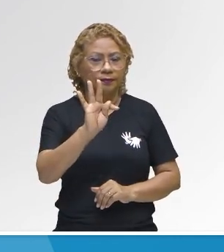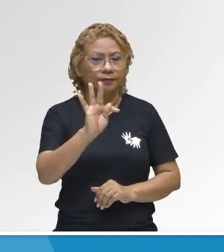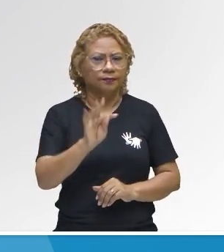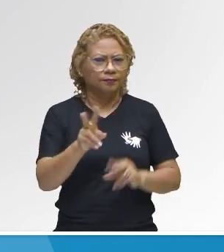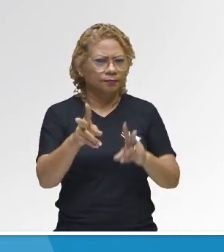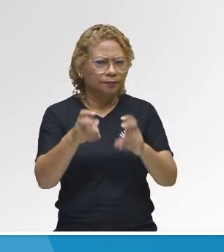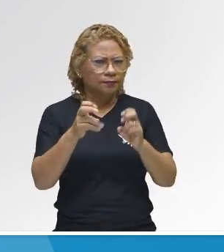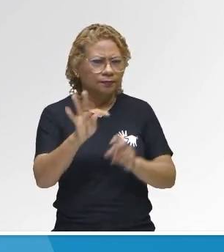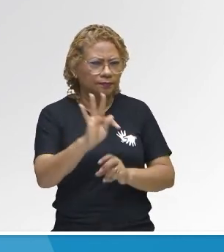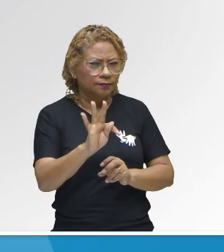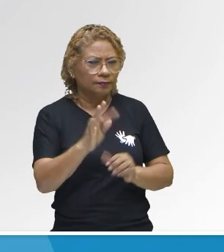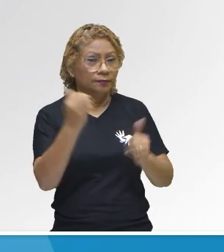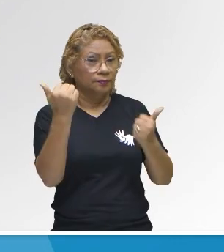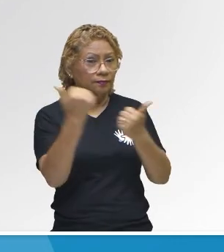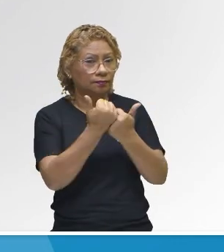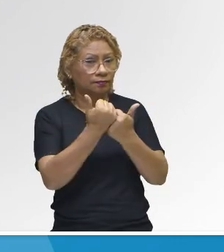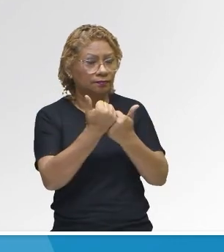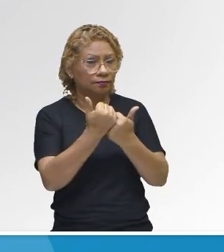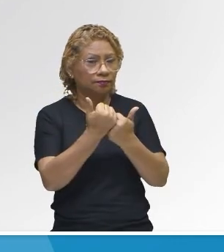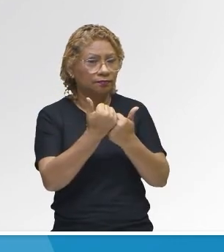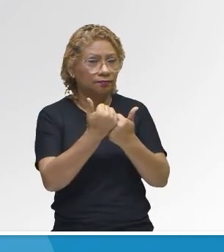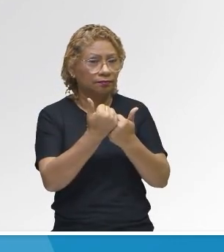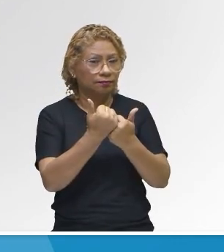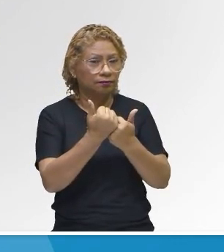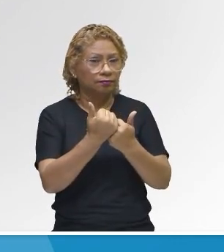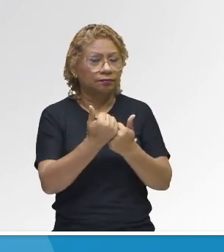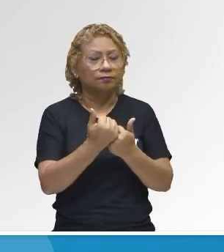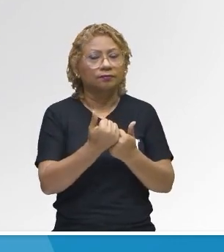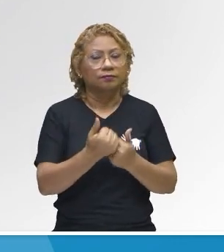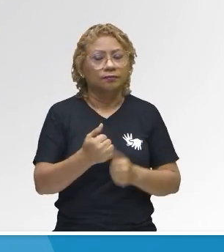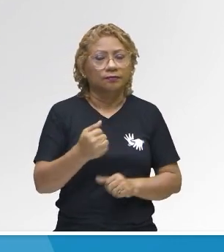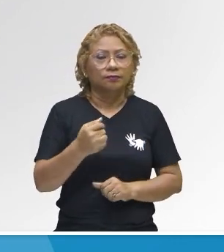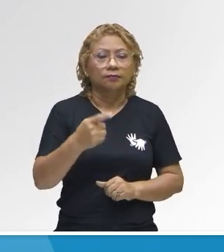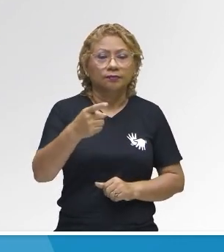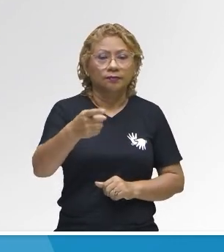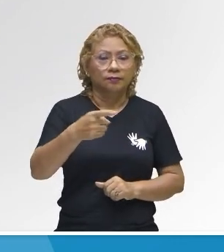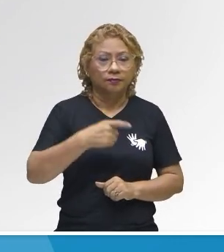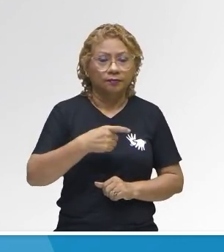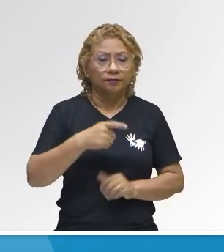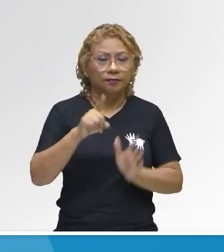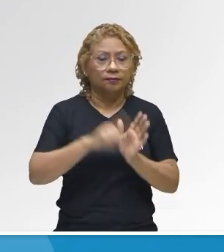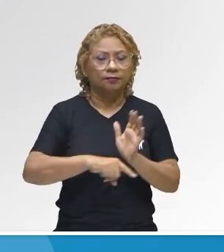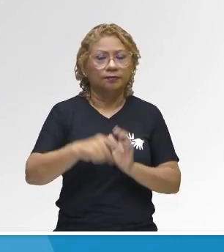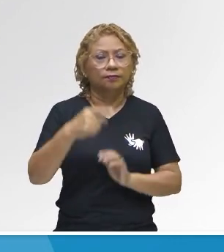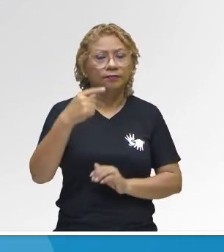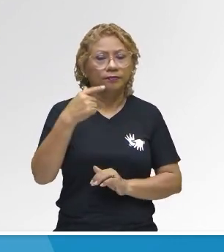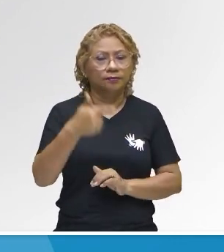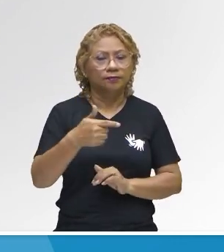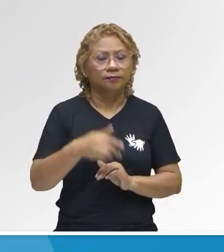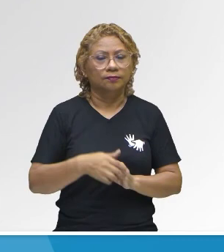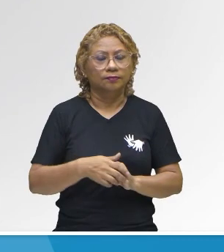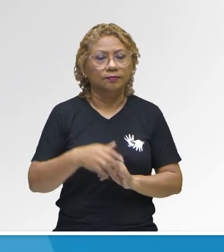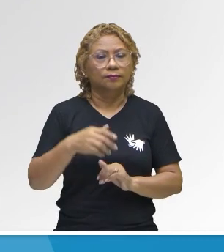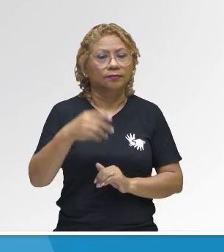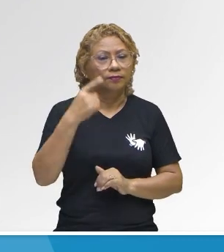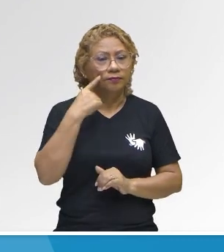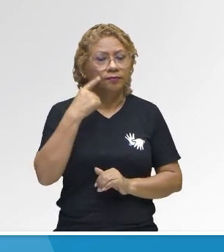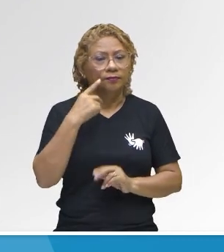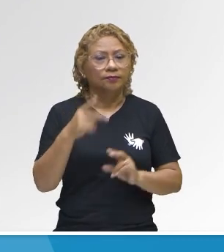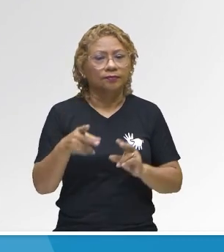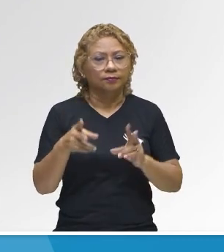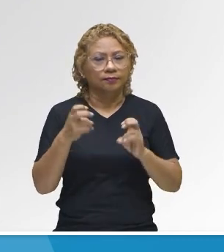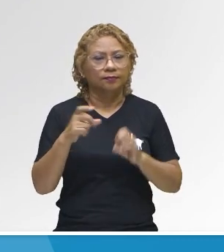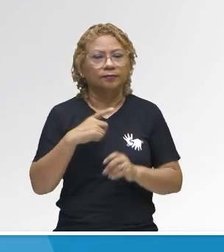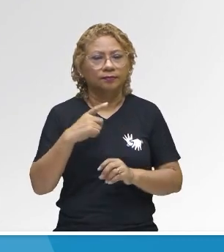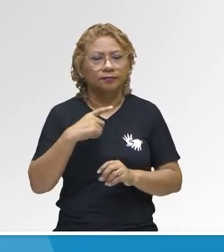por x menos π sobre 4 e resolver essa inequação. Então, a gente vai ter isso